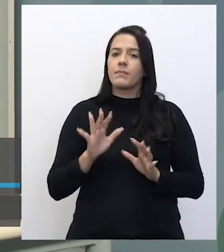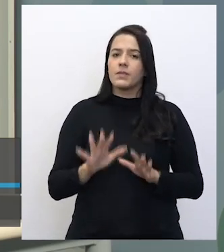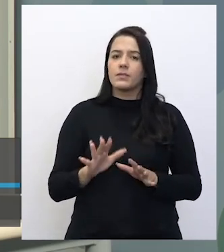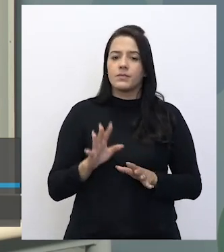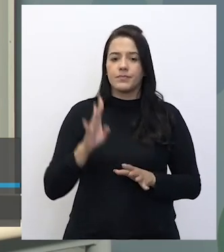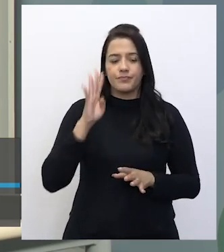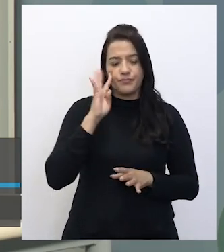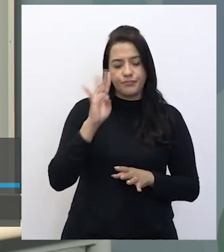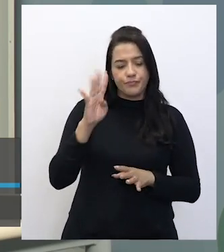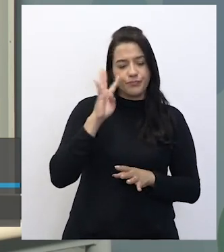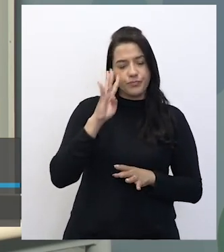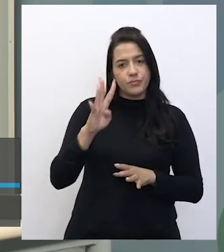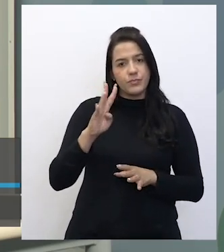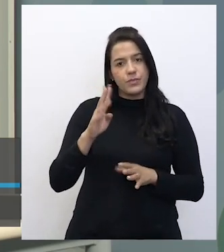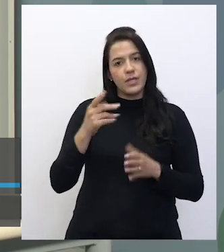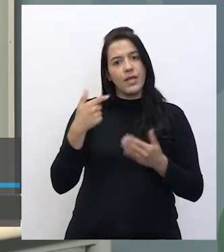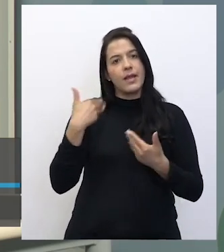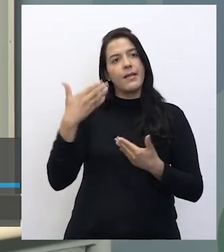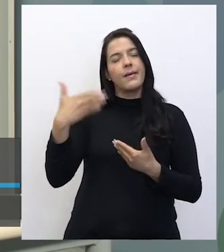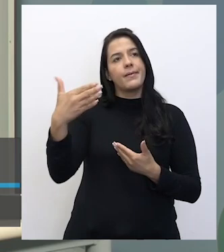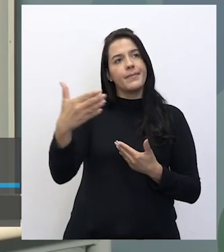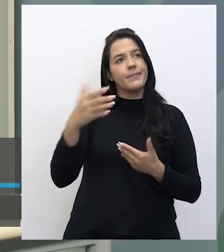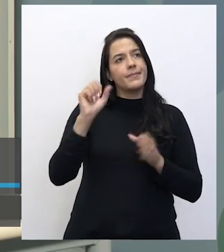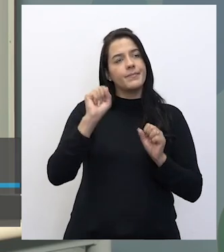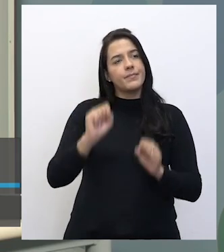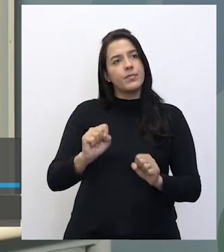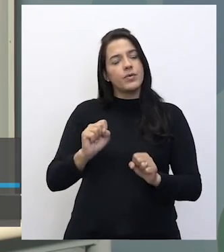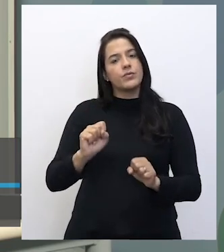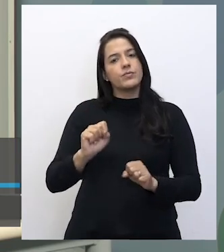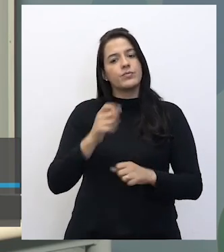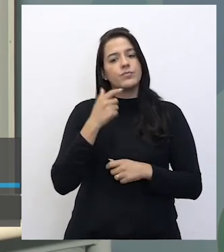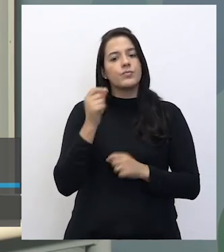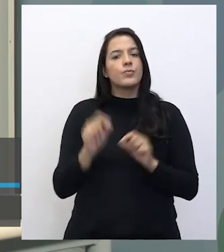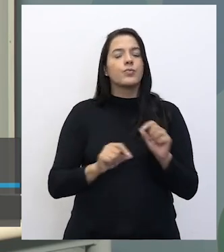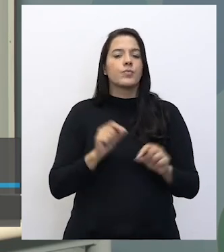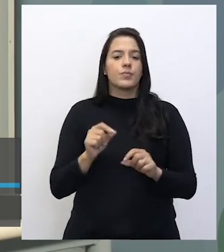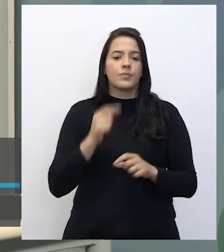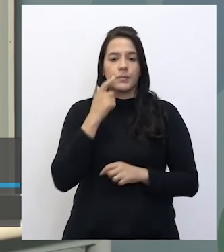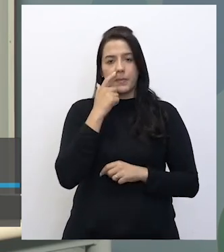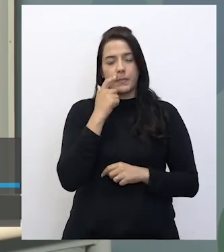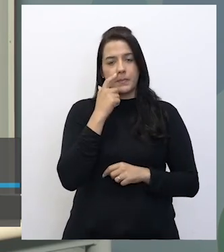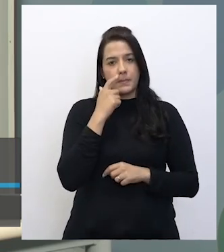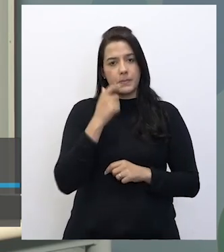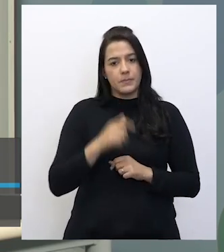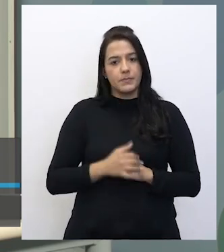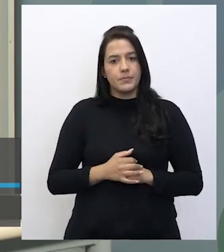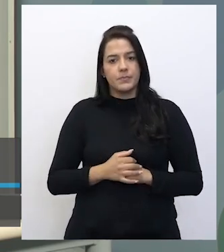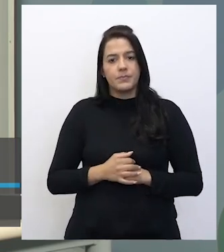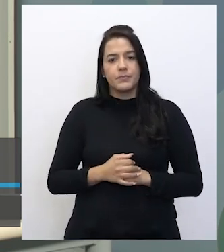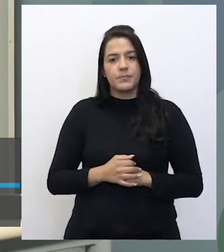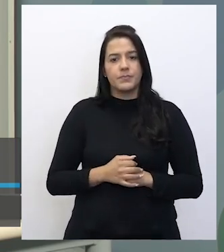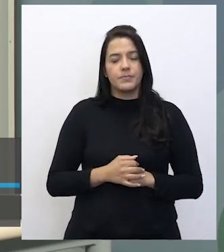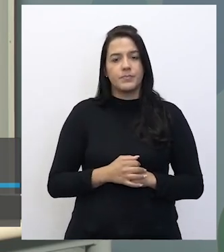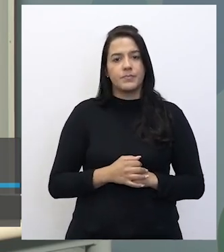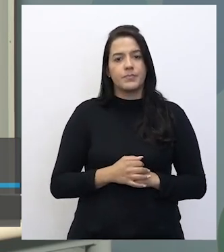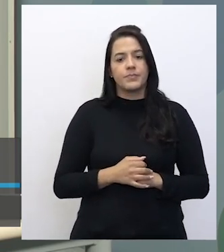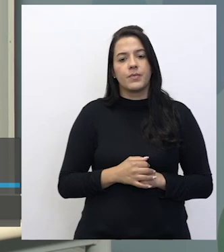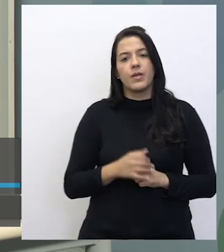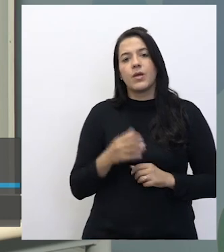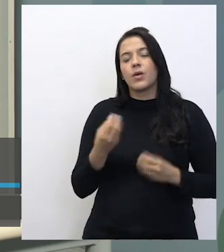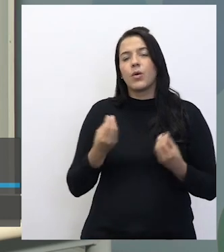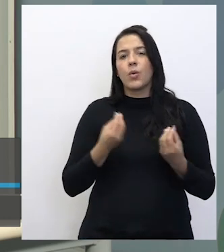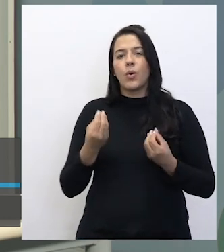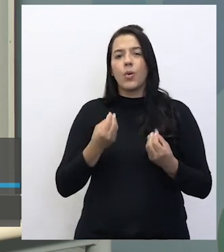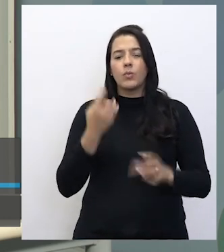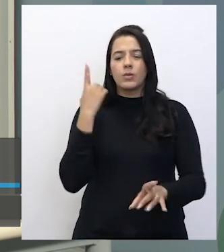que filosofia pode vir a ser? Quero dizer, a partir de que